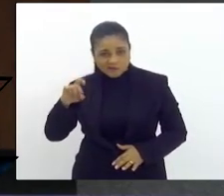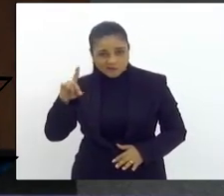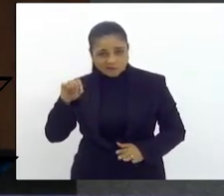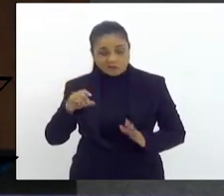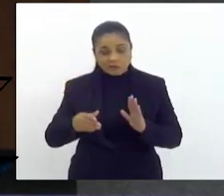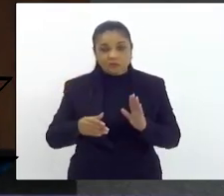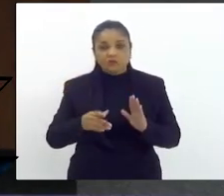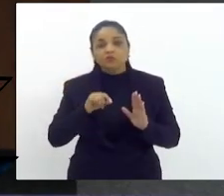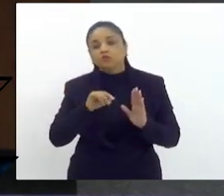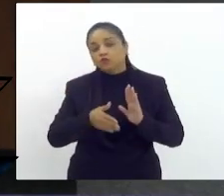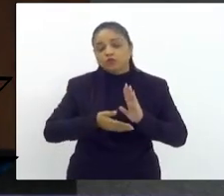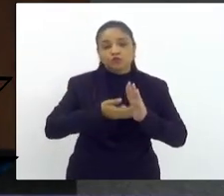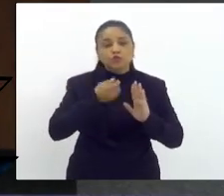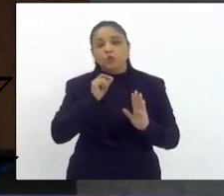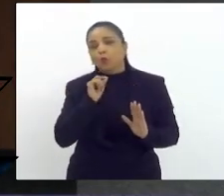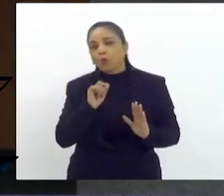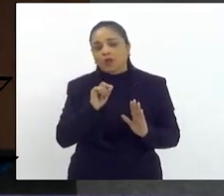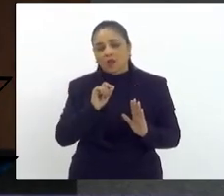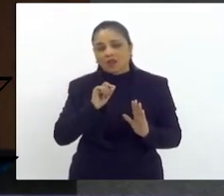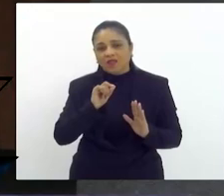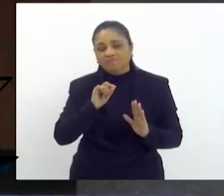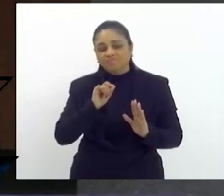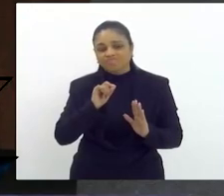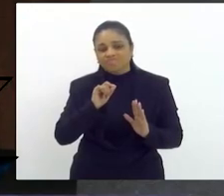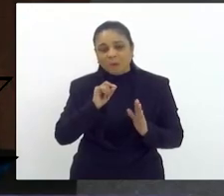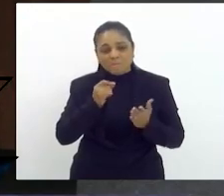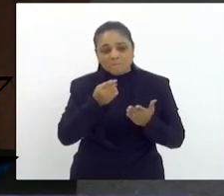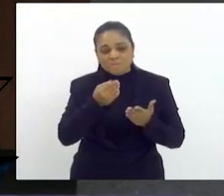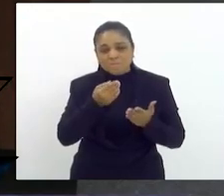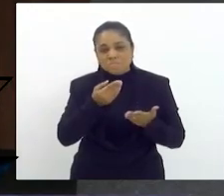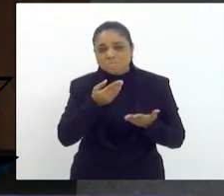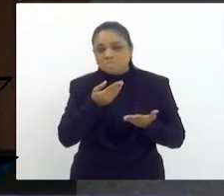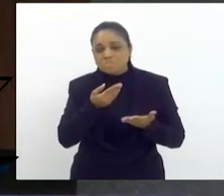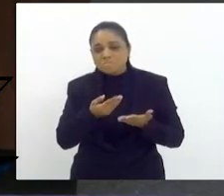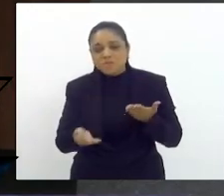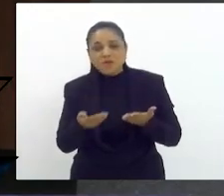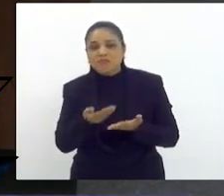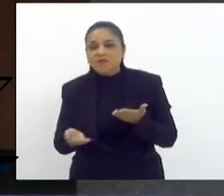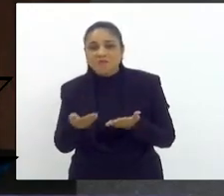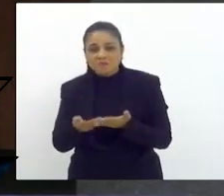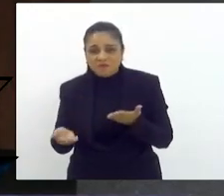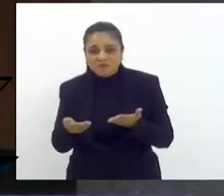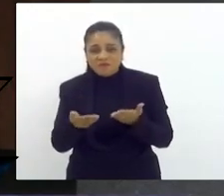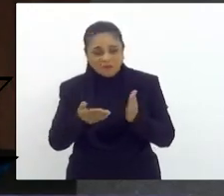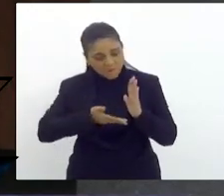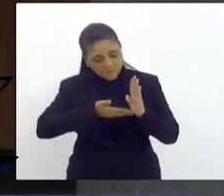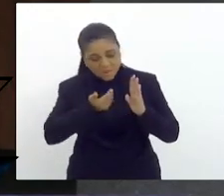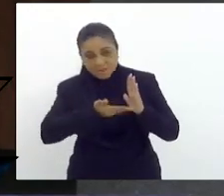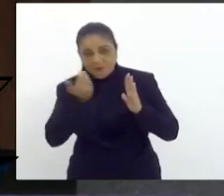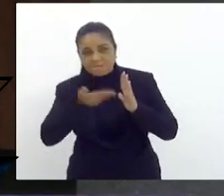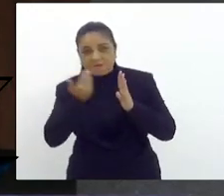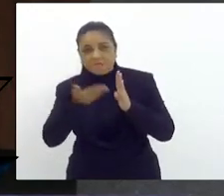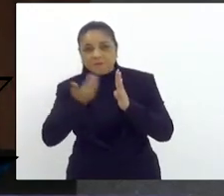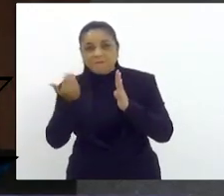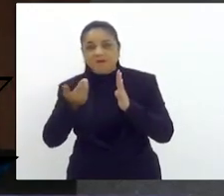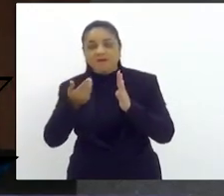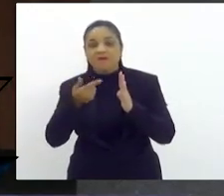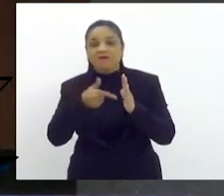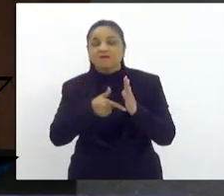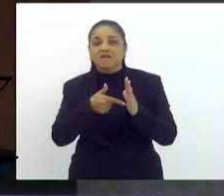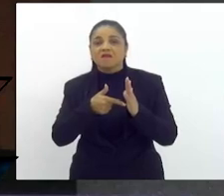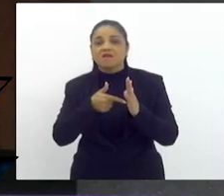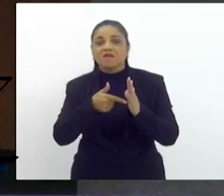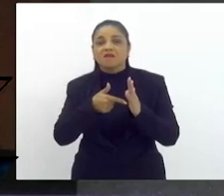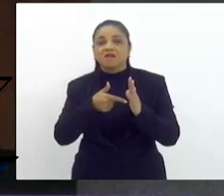aquilo que a gente poderia dizer perda de objeto e deu atualização ao mesmo